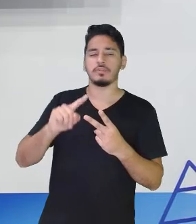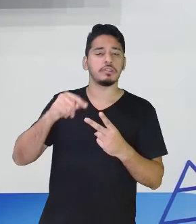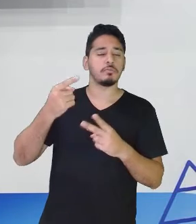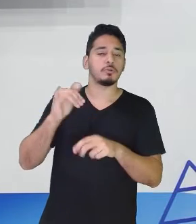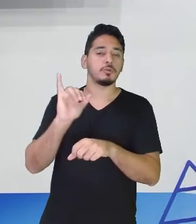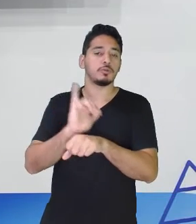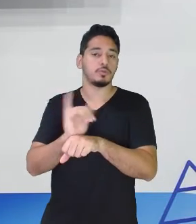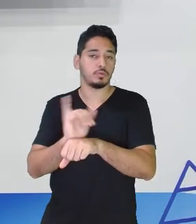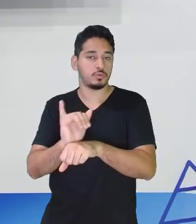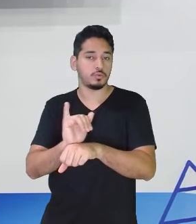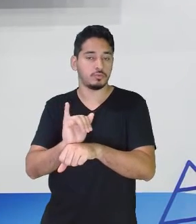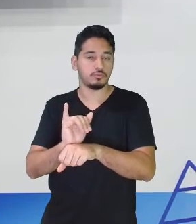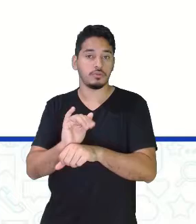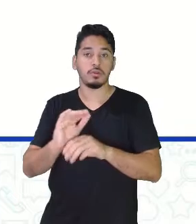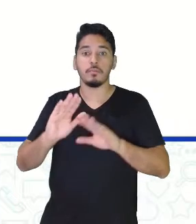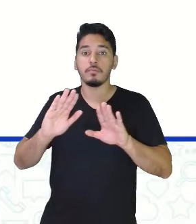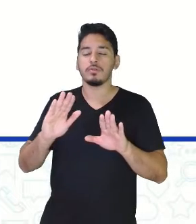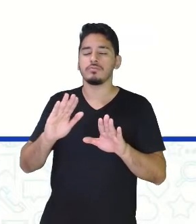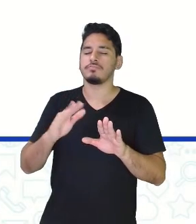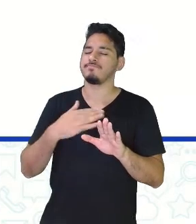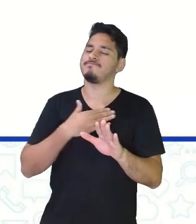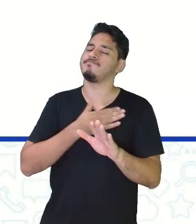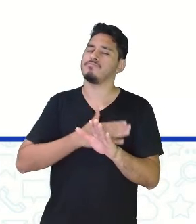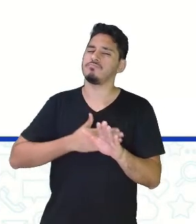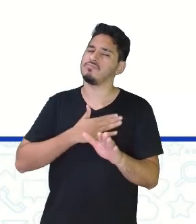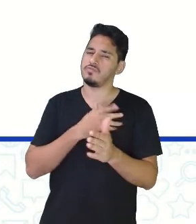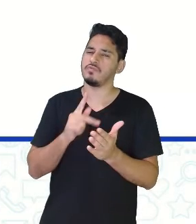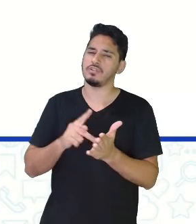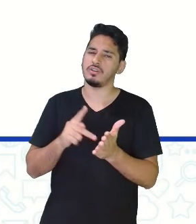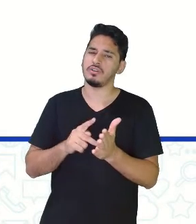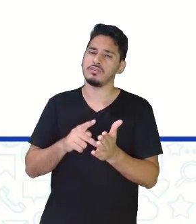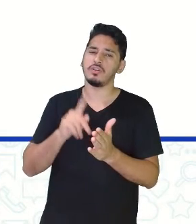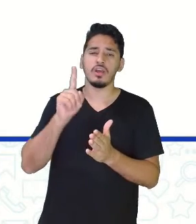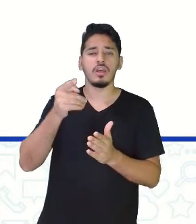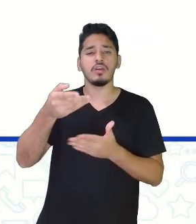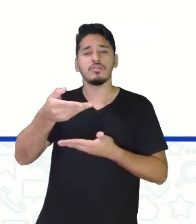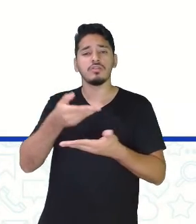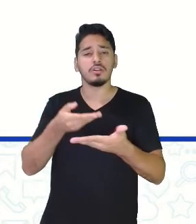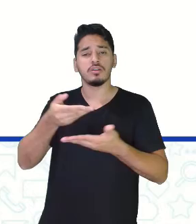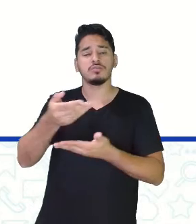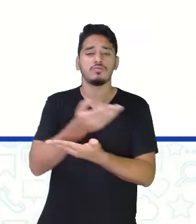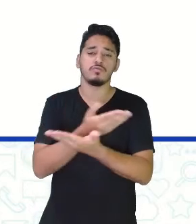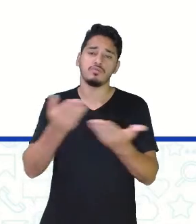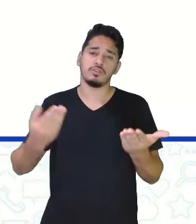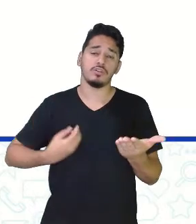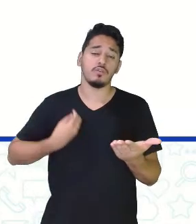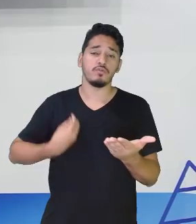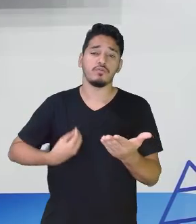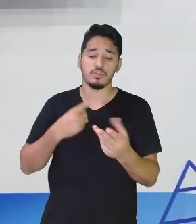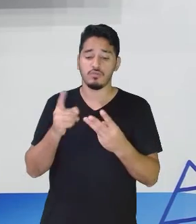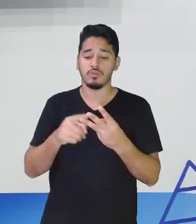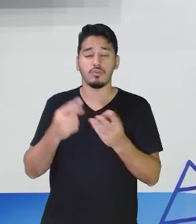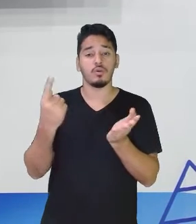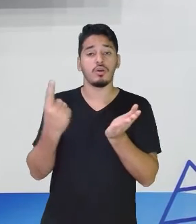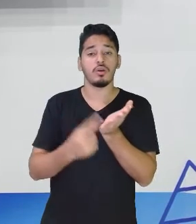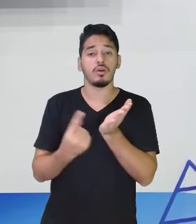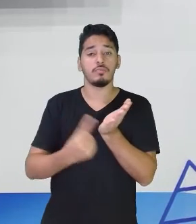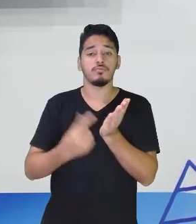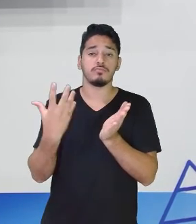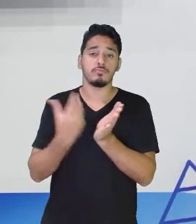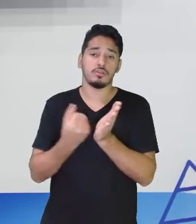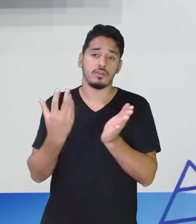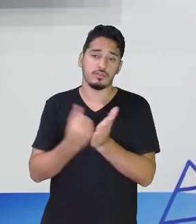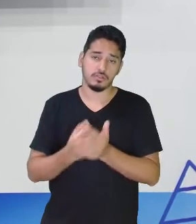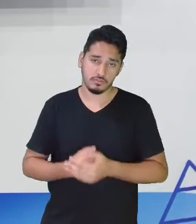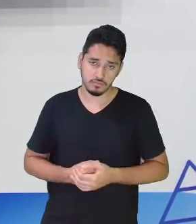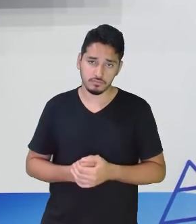no YouTube, mas o que nós gostaríamos mesmo era de interagir com vocês ao vivo, através do aplicativo. Então, com o